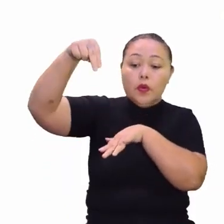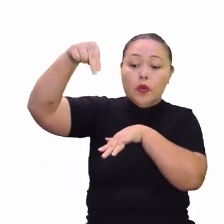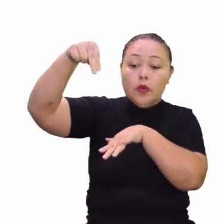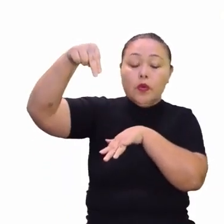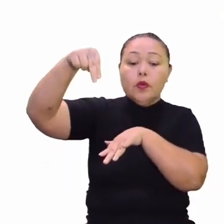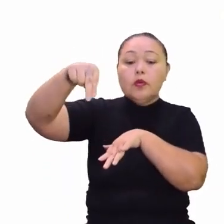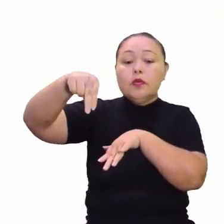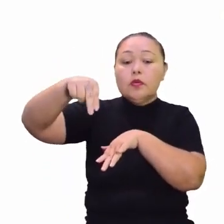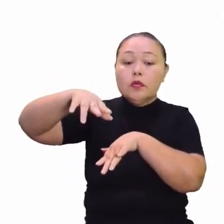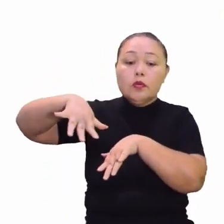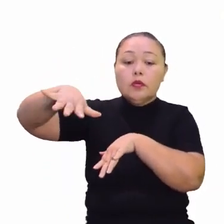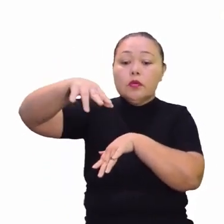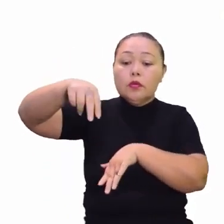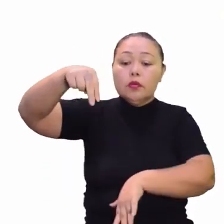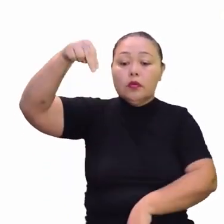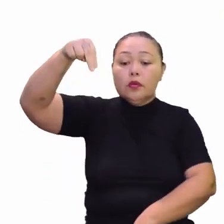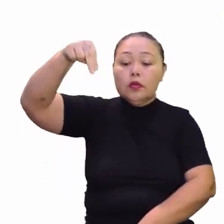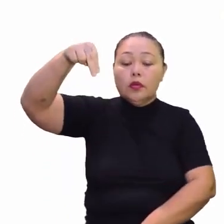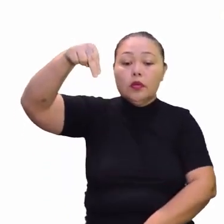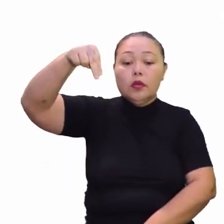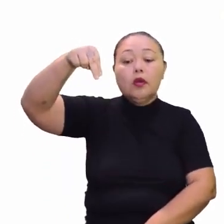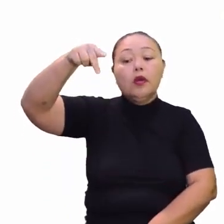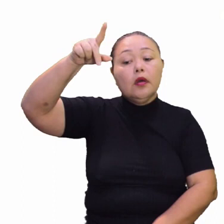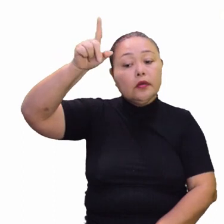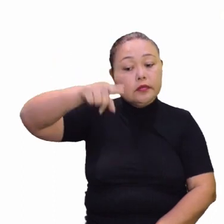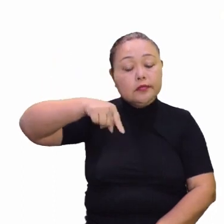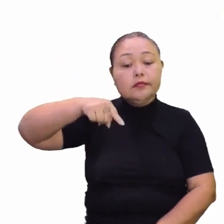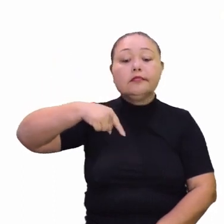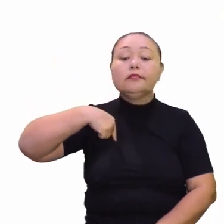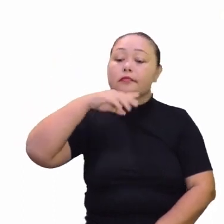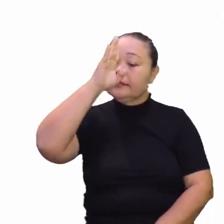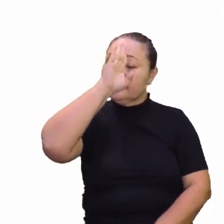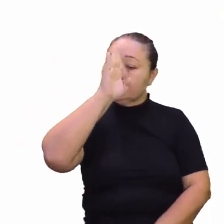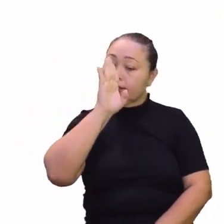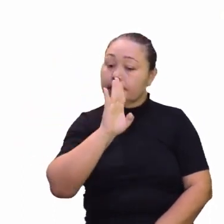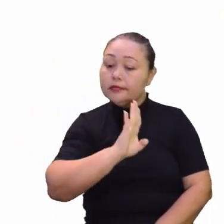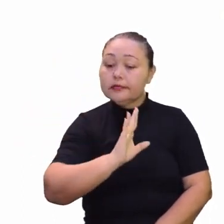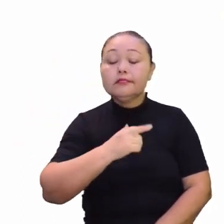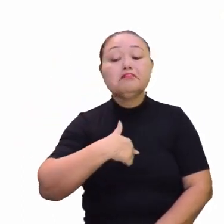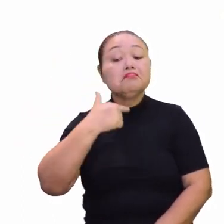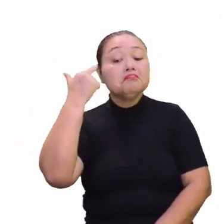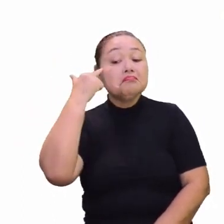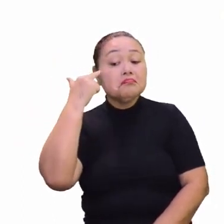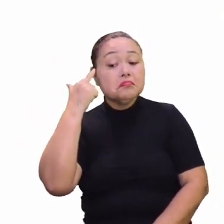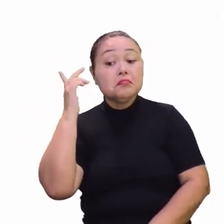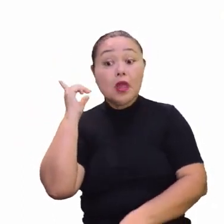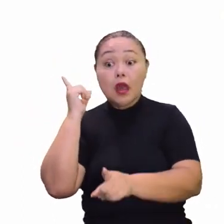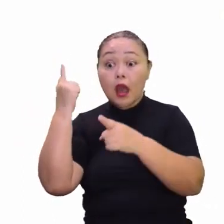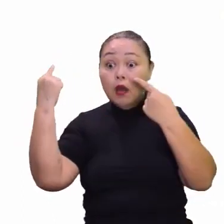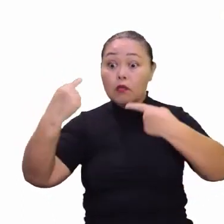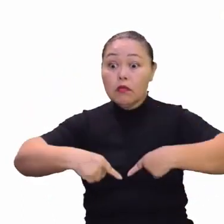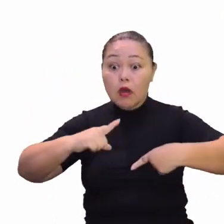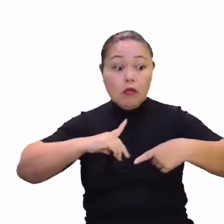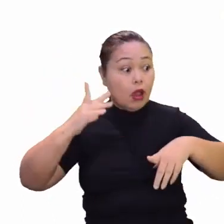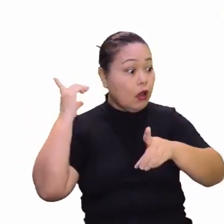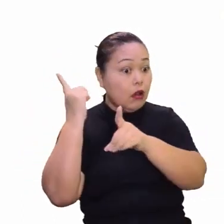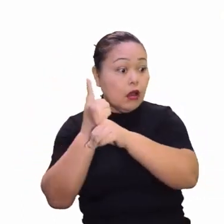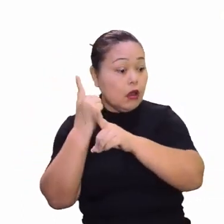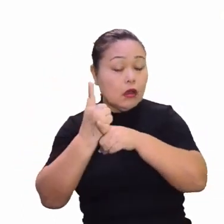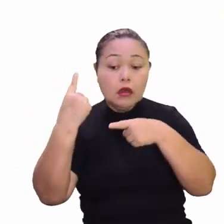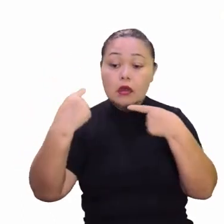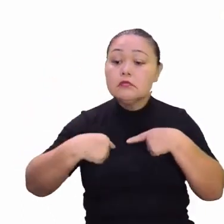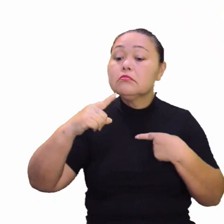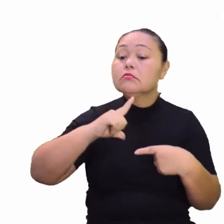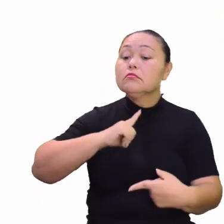Ao norte. Região norte do Brasil. E imagine os desafios encontrados nesse período, né? Você tem que